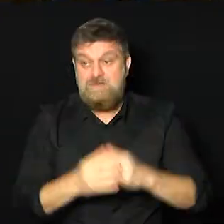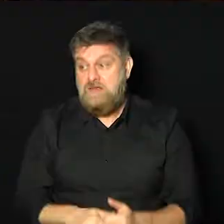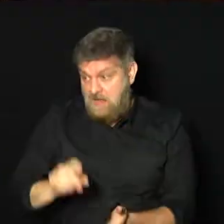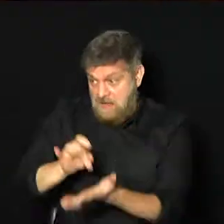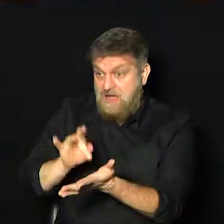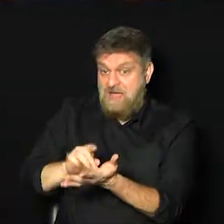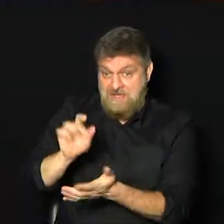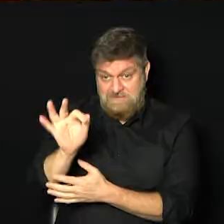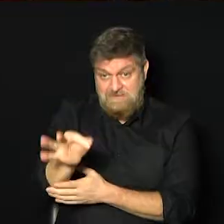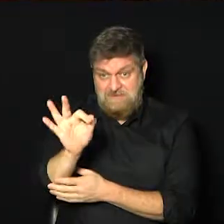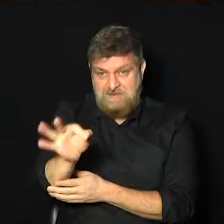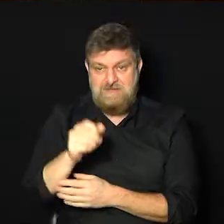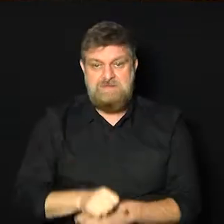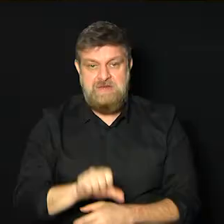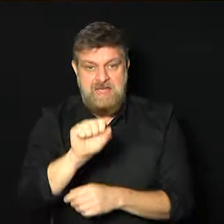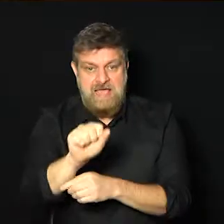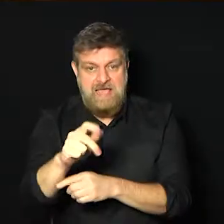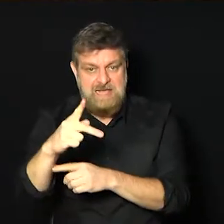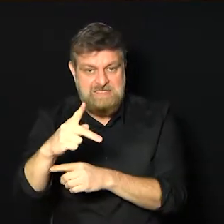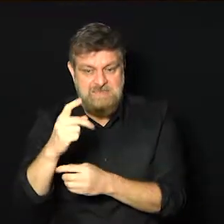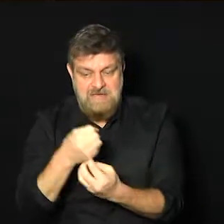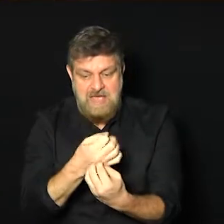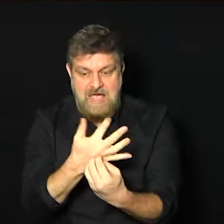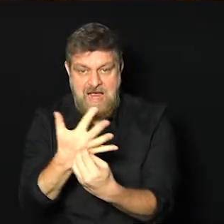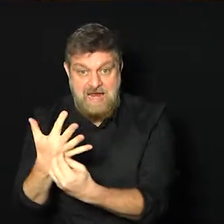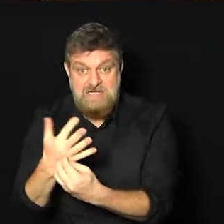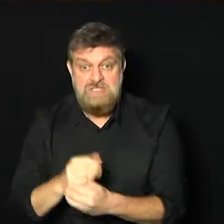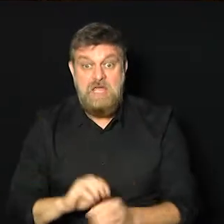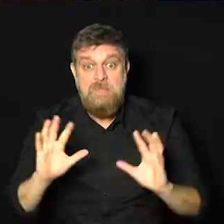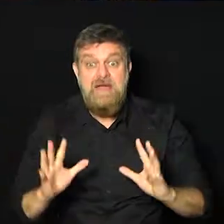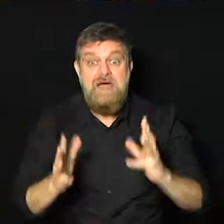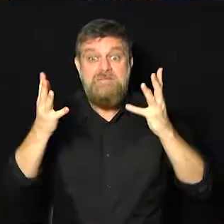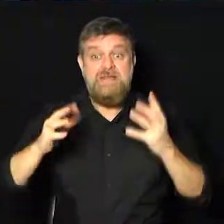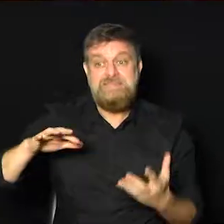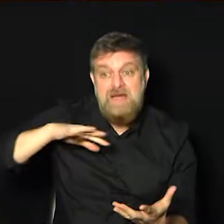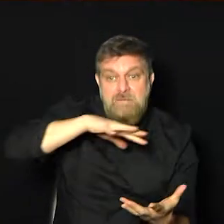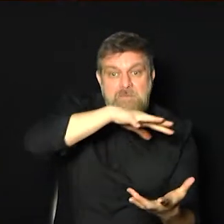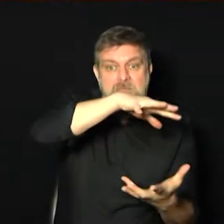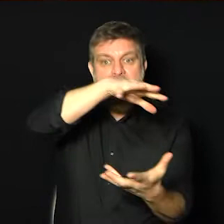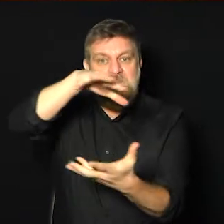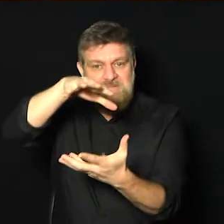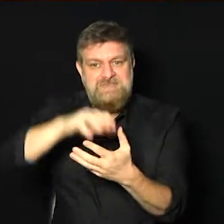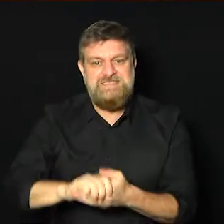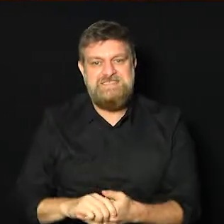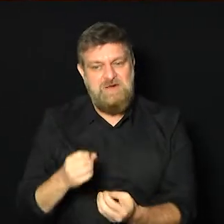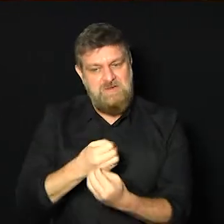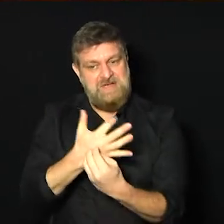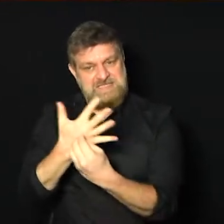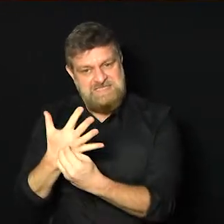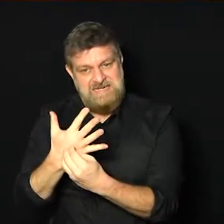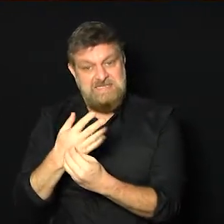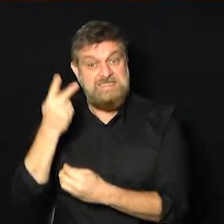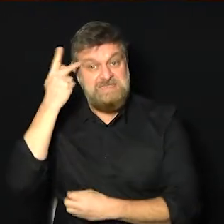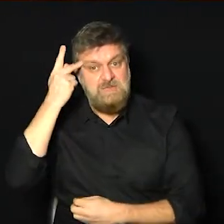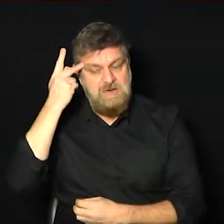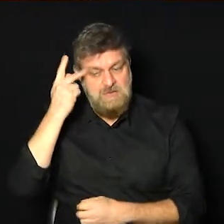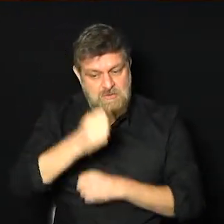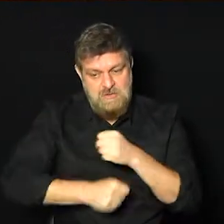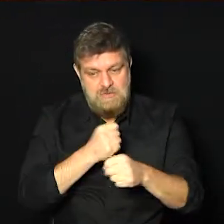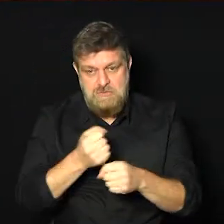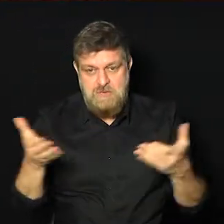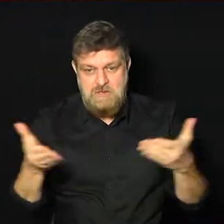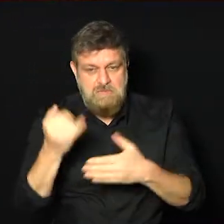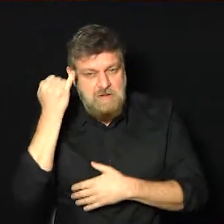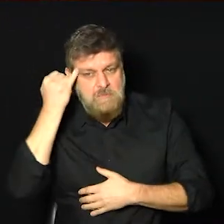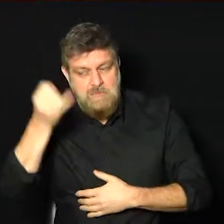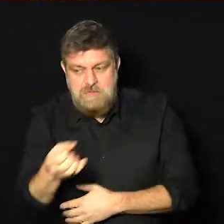mesmo, a SP Arte, Festival Internacional de Arte de São Paulo, também teve de se reinventar em 2020. Para isso,